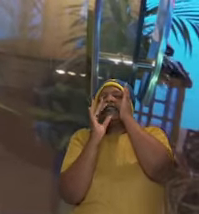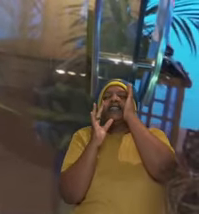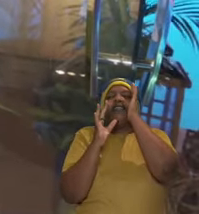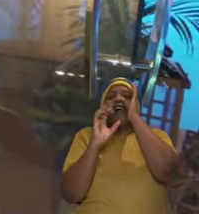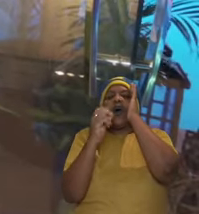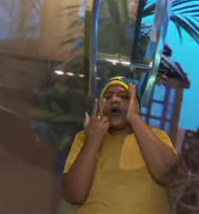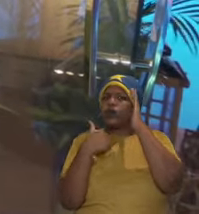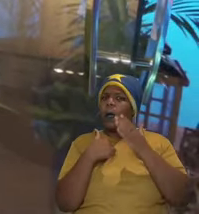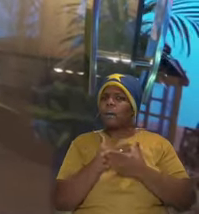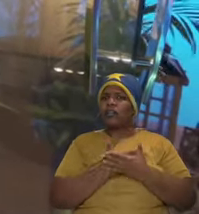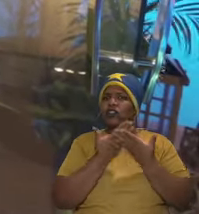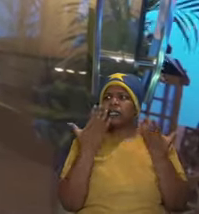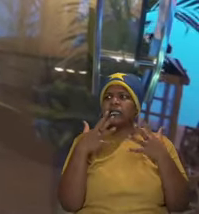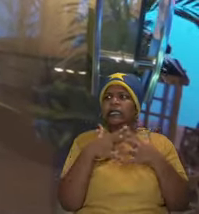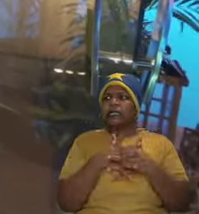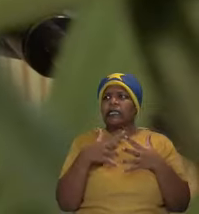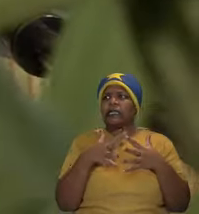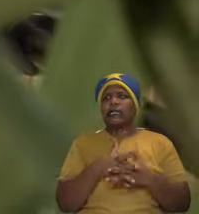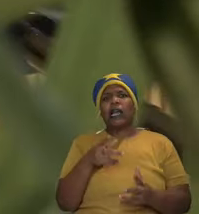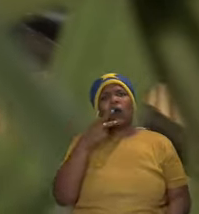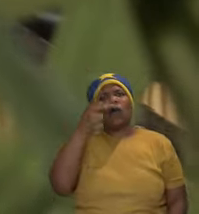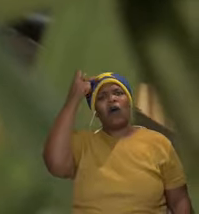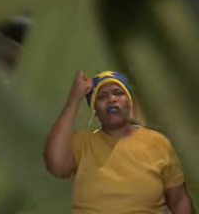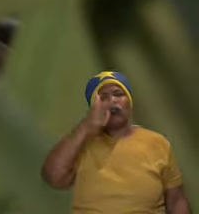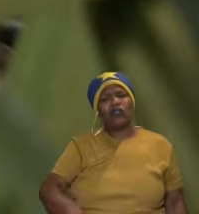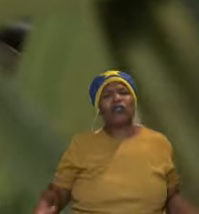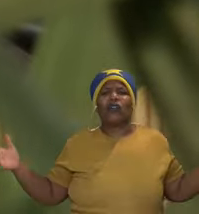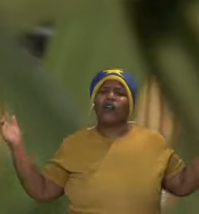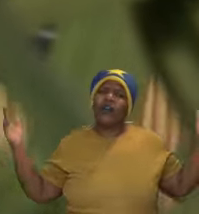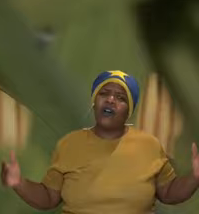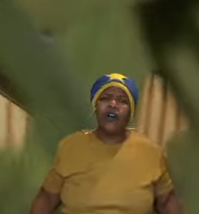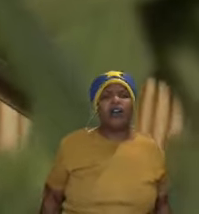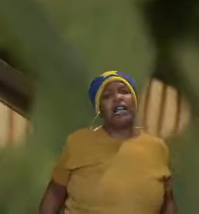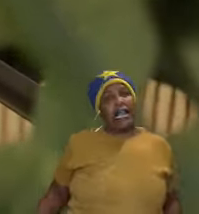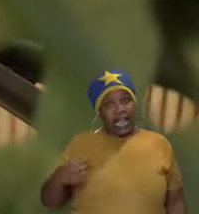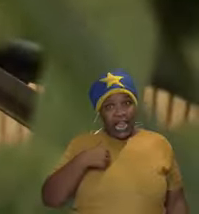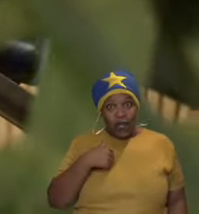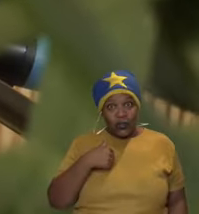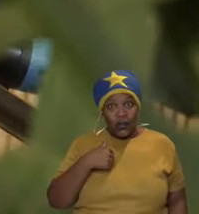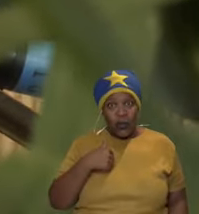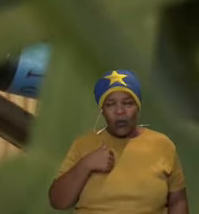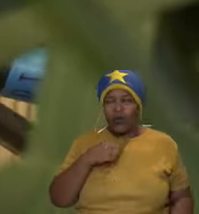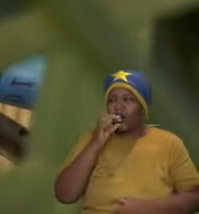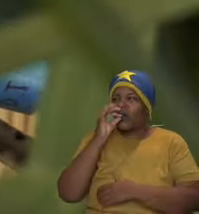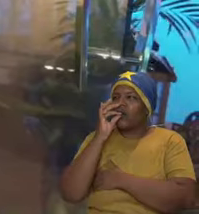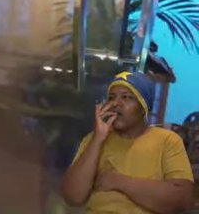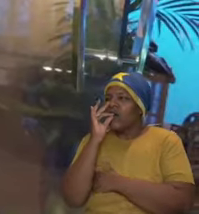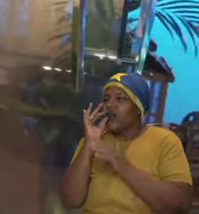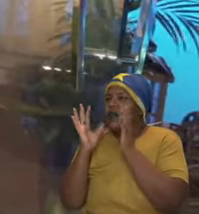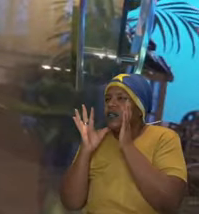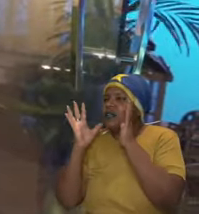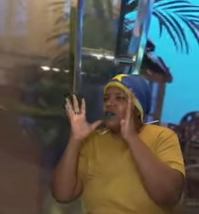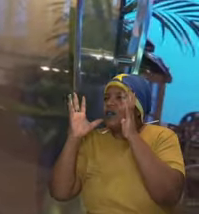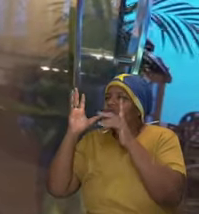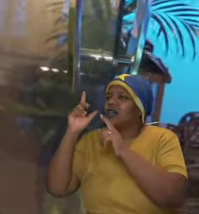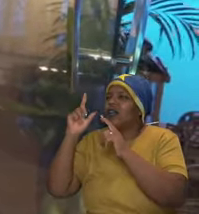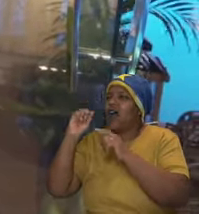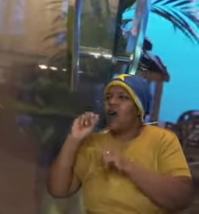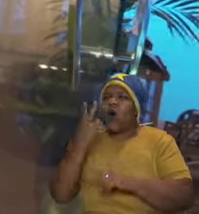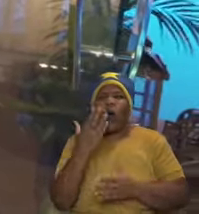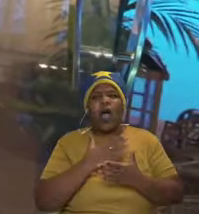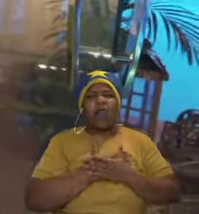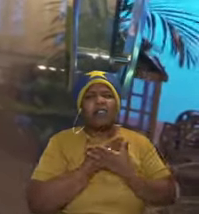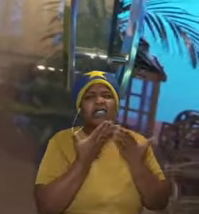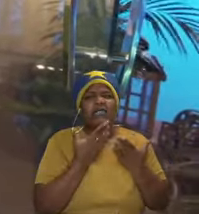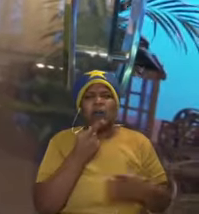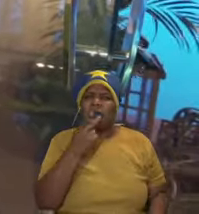tô apaixonado nessa porra de novo. Eu tô lombrado, ou tô apaixonado